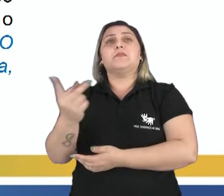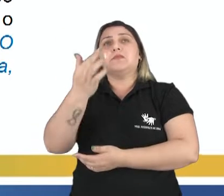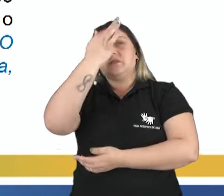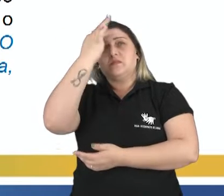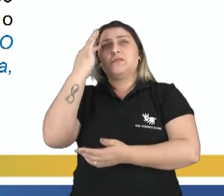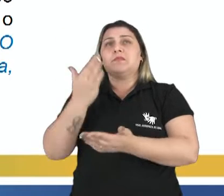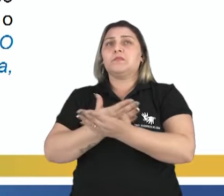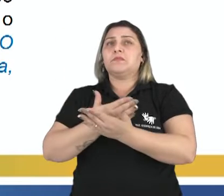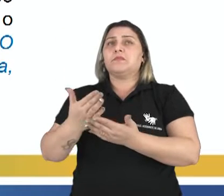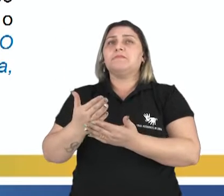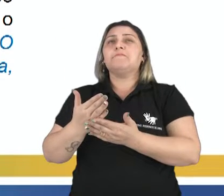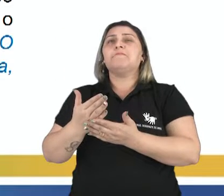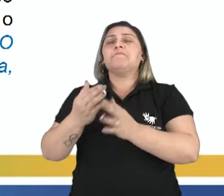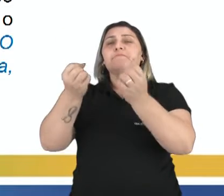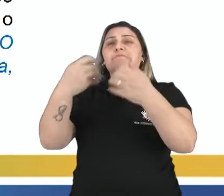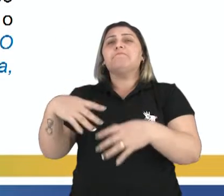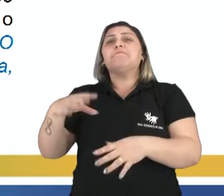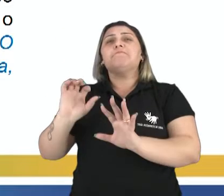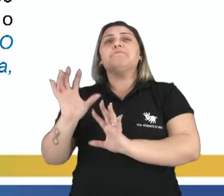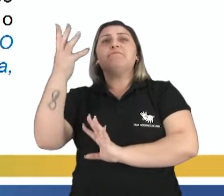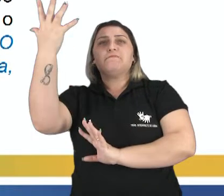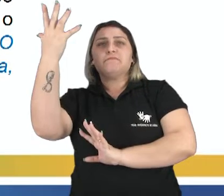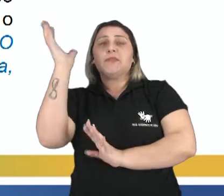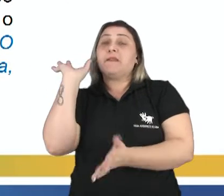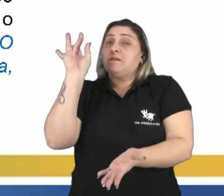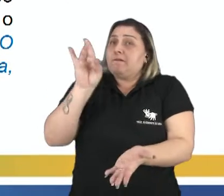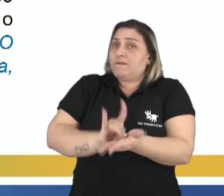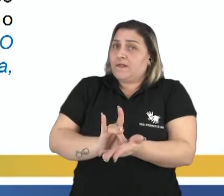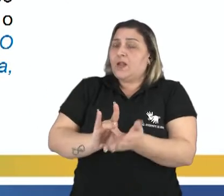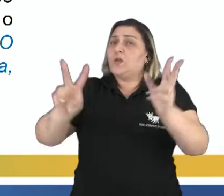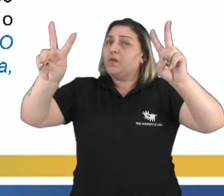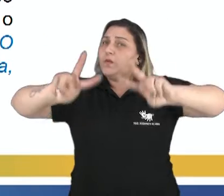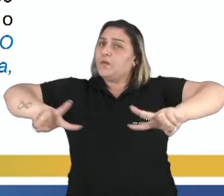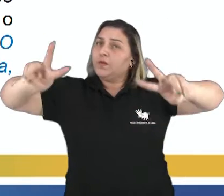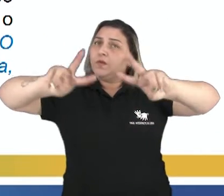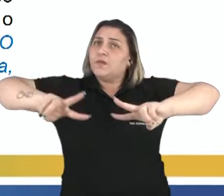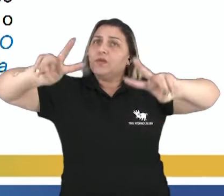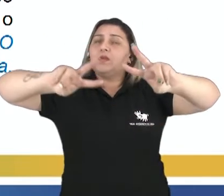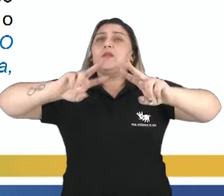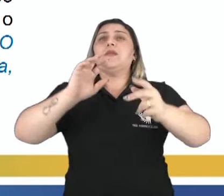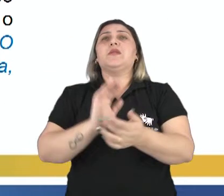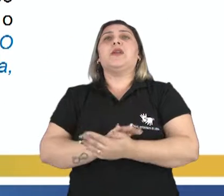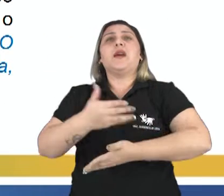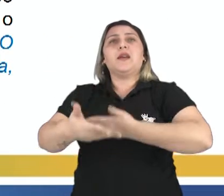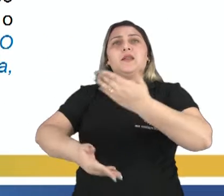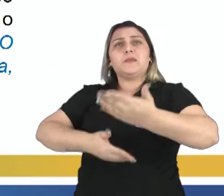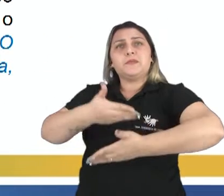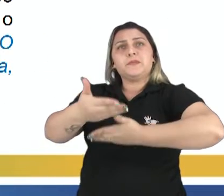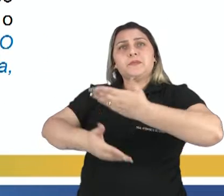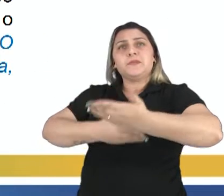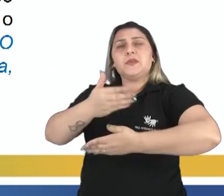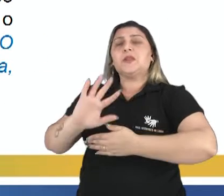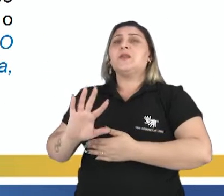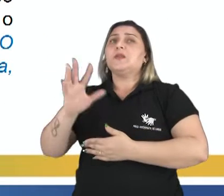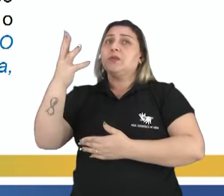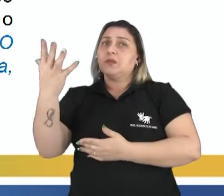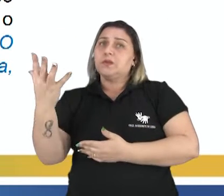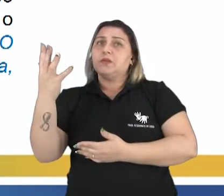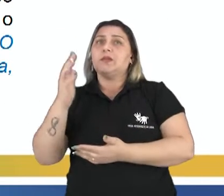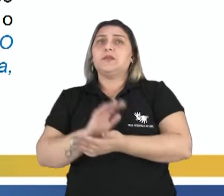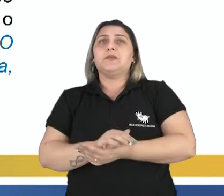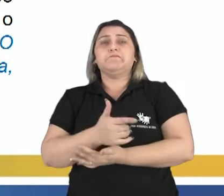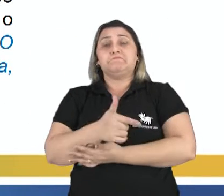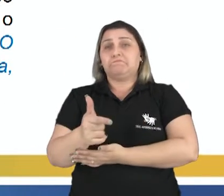Guattari começam por definir o acontecimento como sendo a realidade do virtual. No entanto, a relação acontecimento virtual